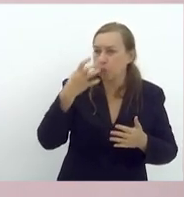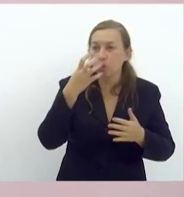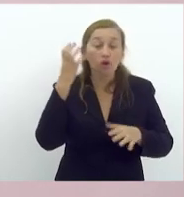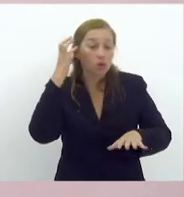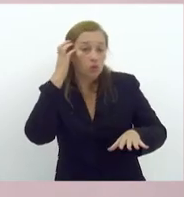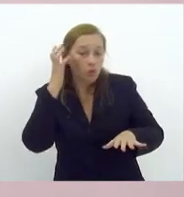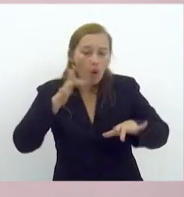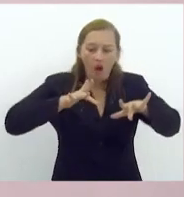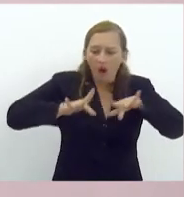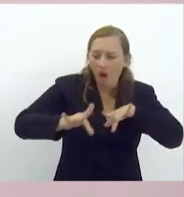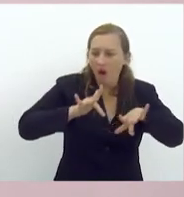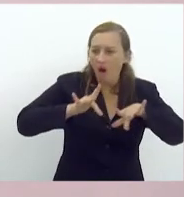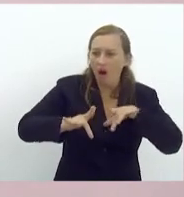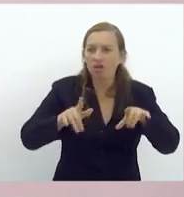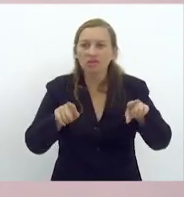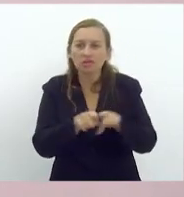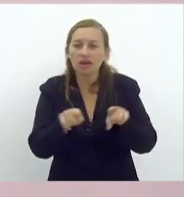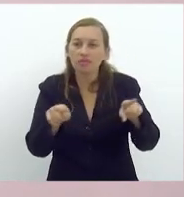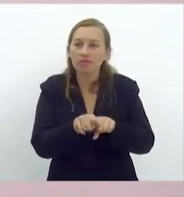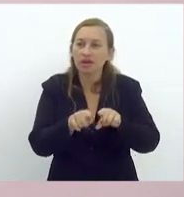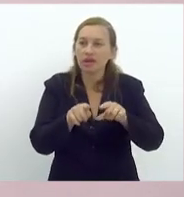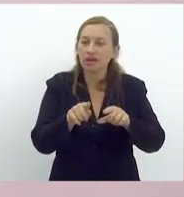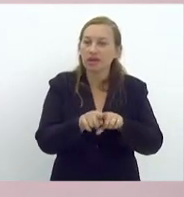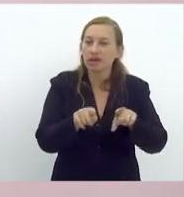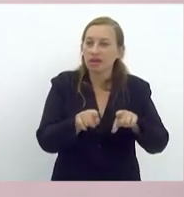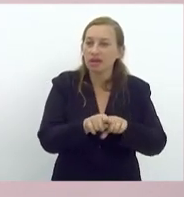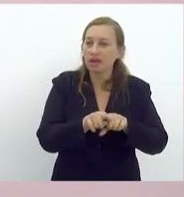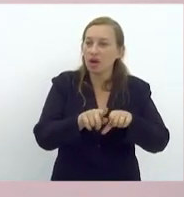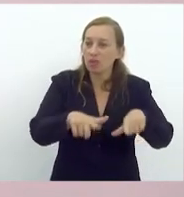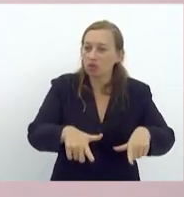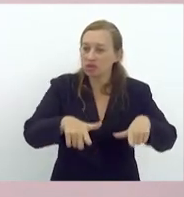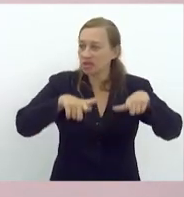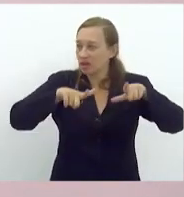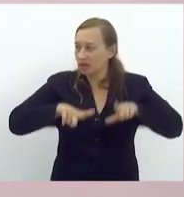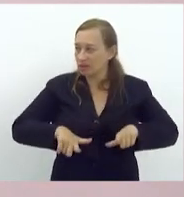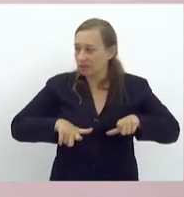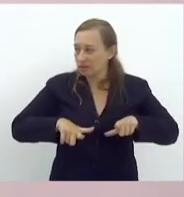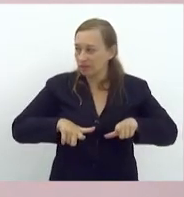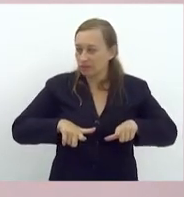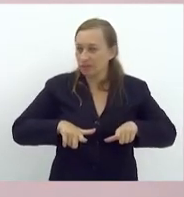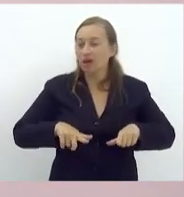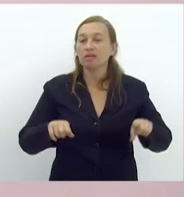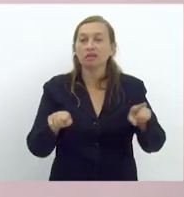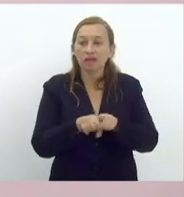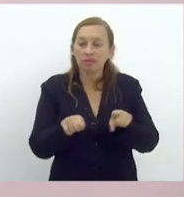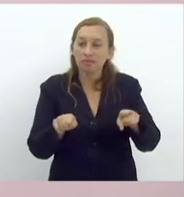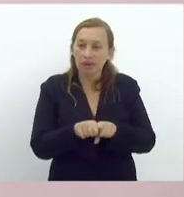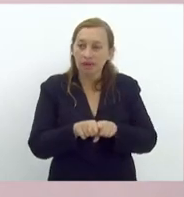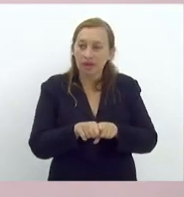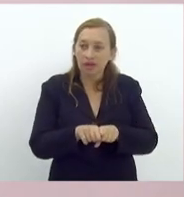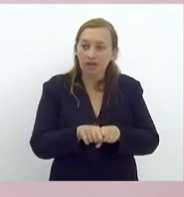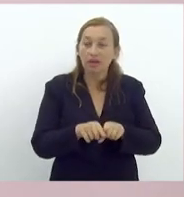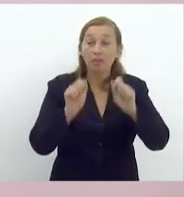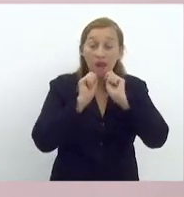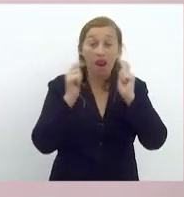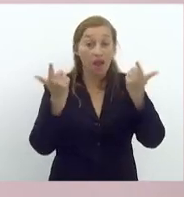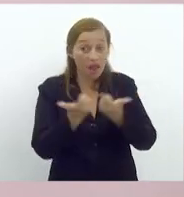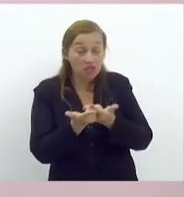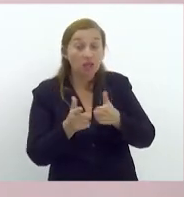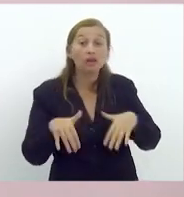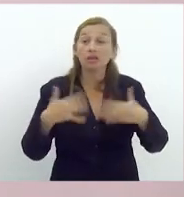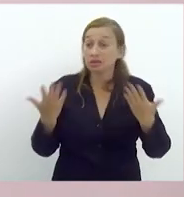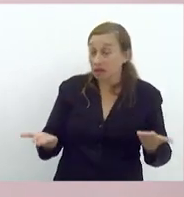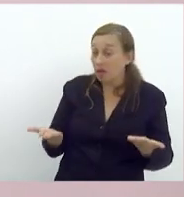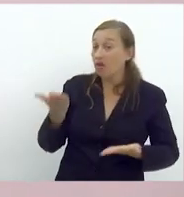os DJs também é ganhar uma Moção que muitos deles ainda não tem emoção né pela alerj